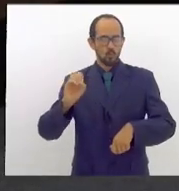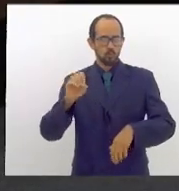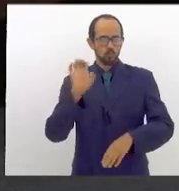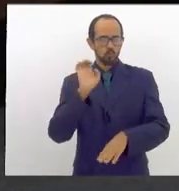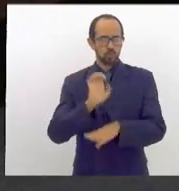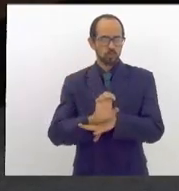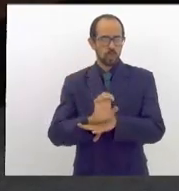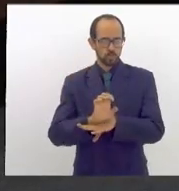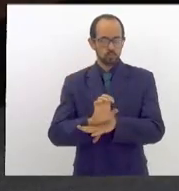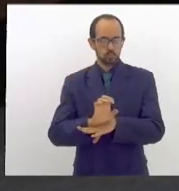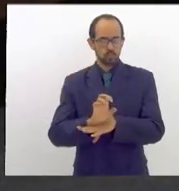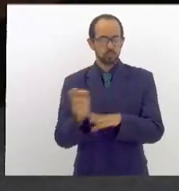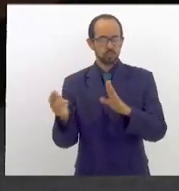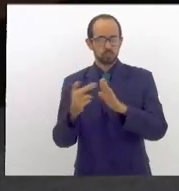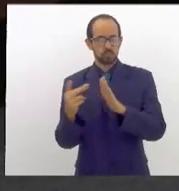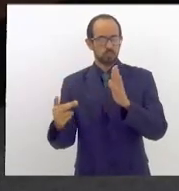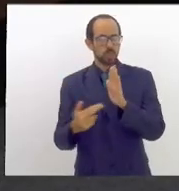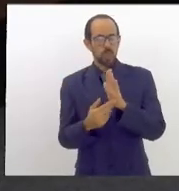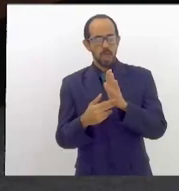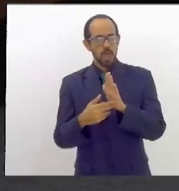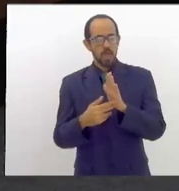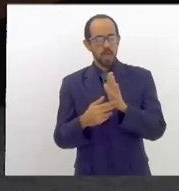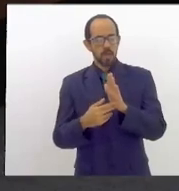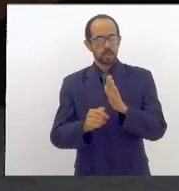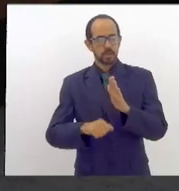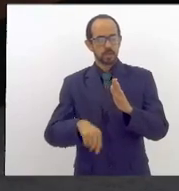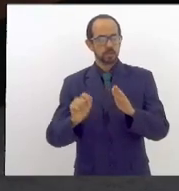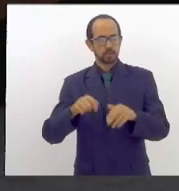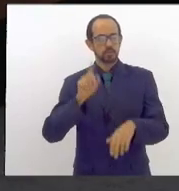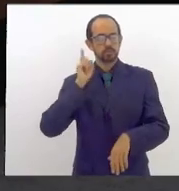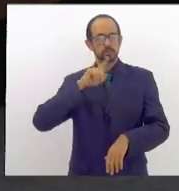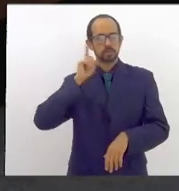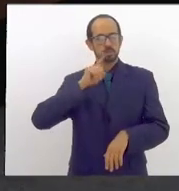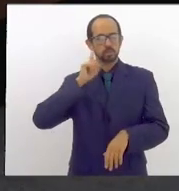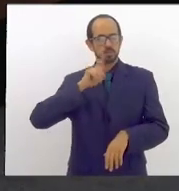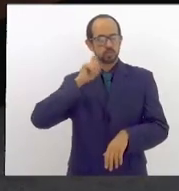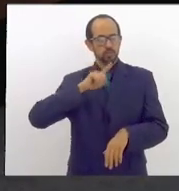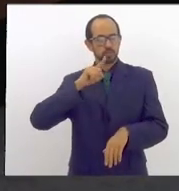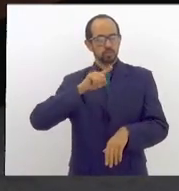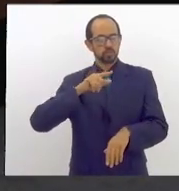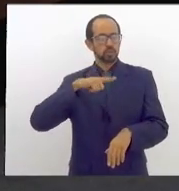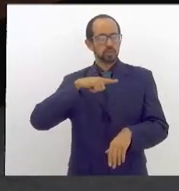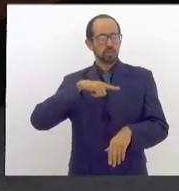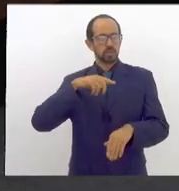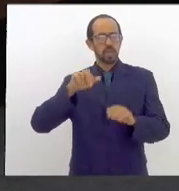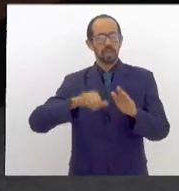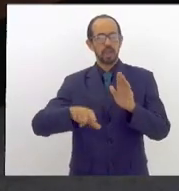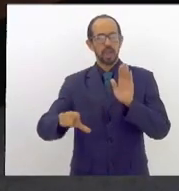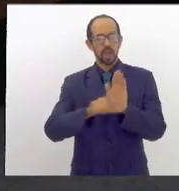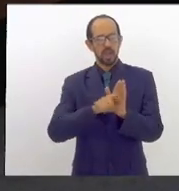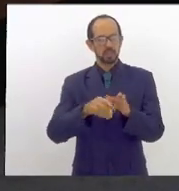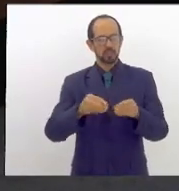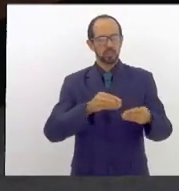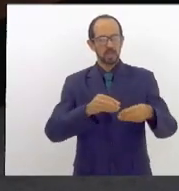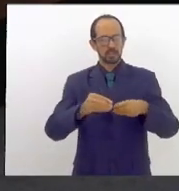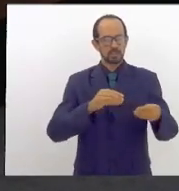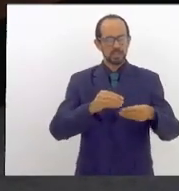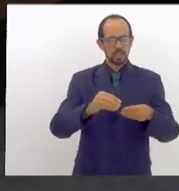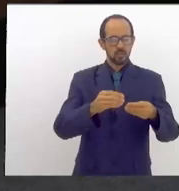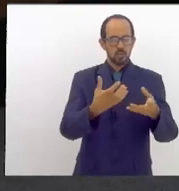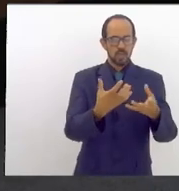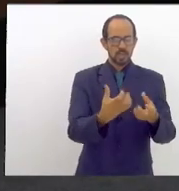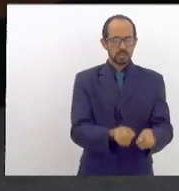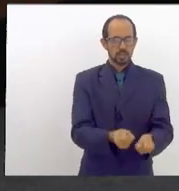sobre regras Americanas no Paraíso Fiscal flexível indulgente com muita